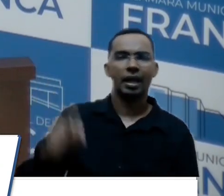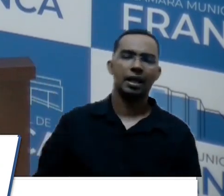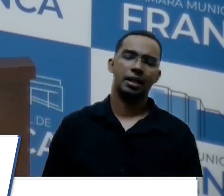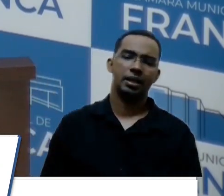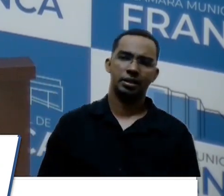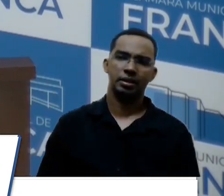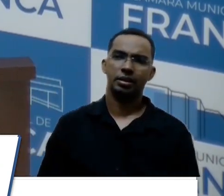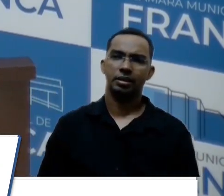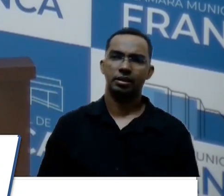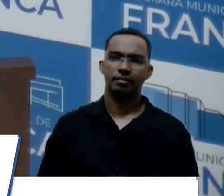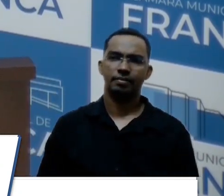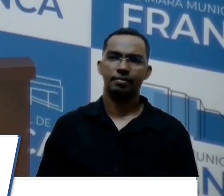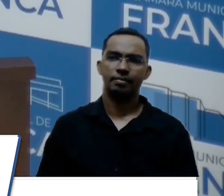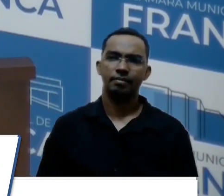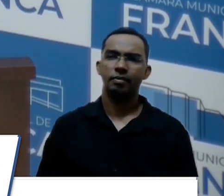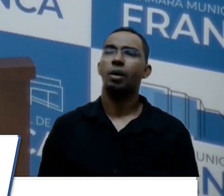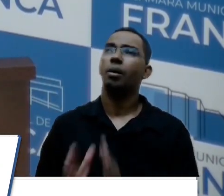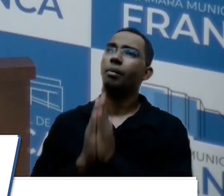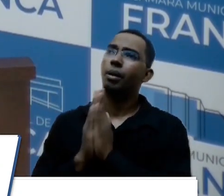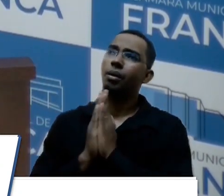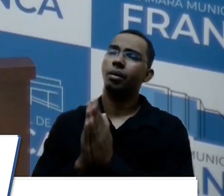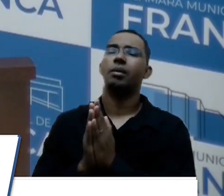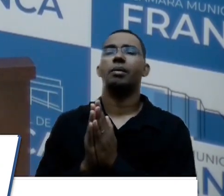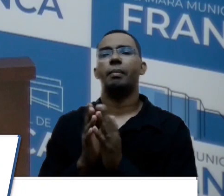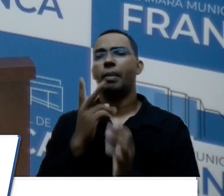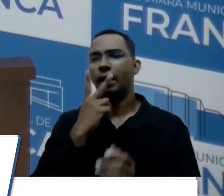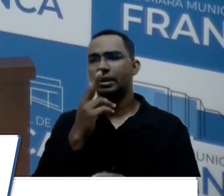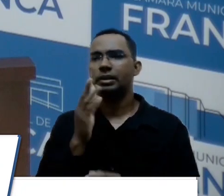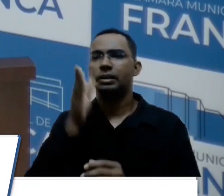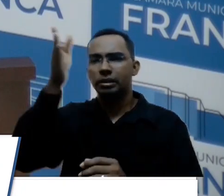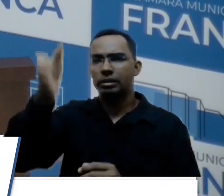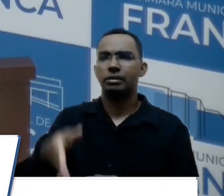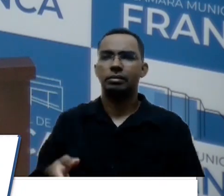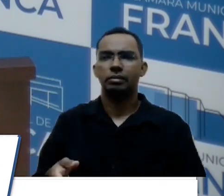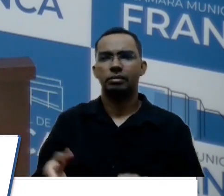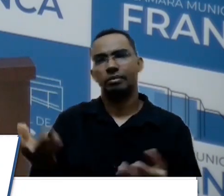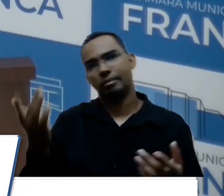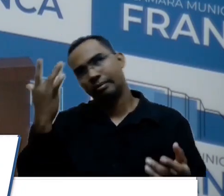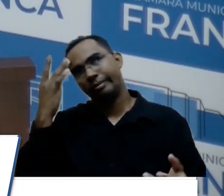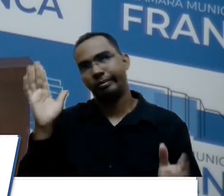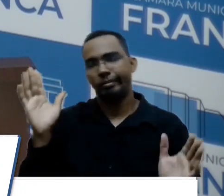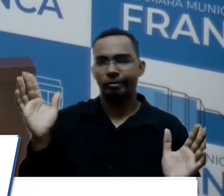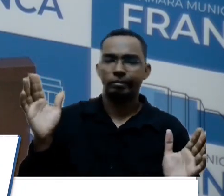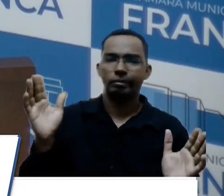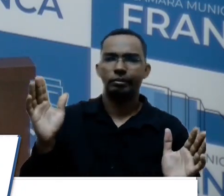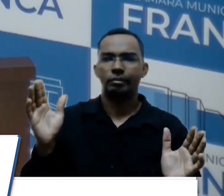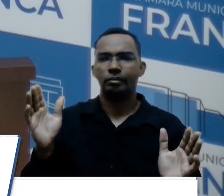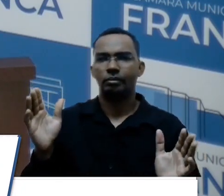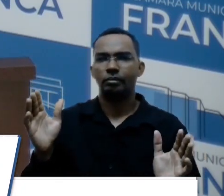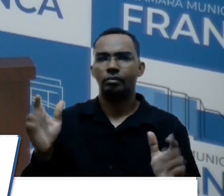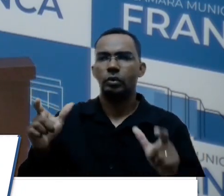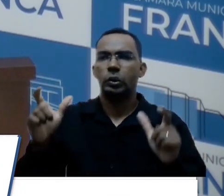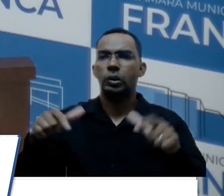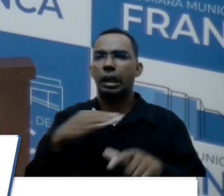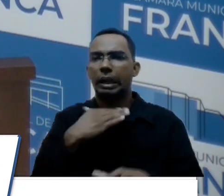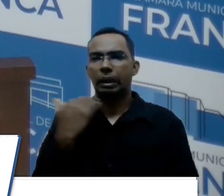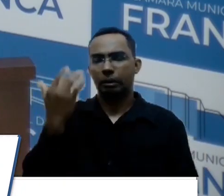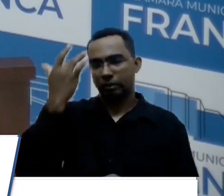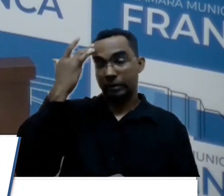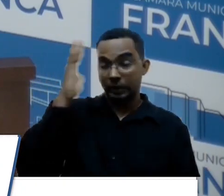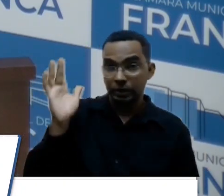dentro. Pelo amor de Deus, não, parece que está indo para, vamos dizer assim, para o matador, para a forca.